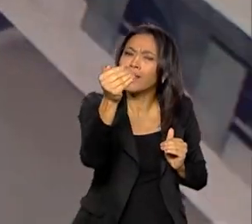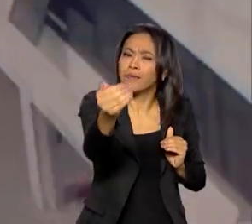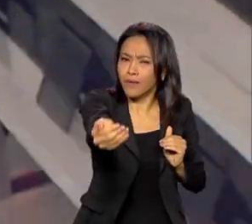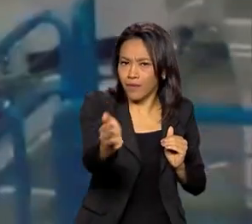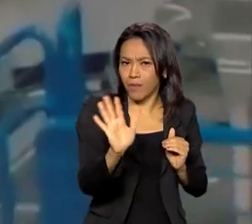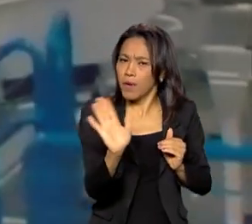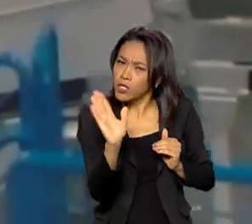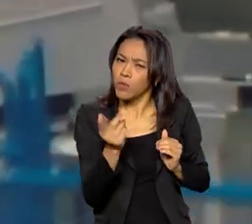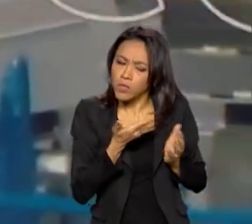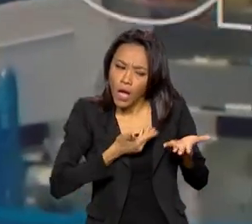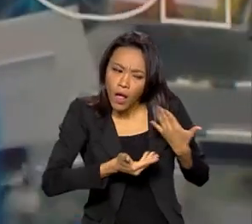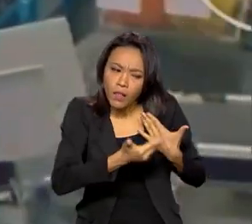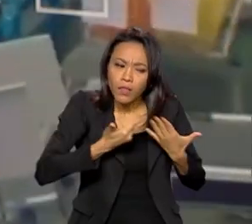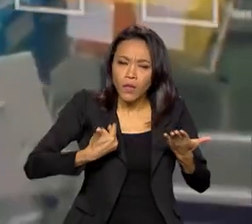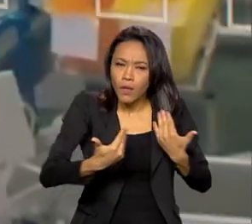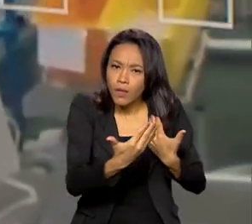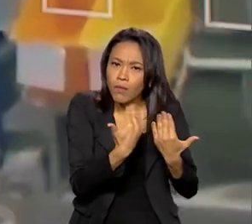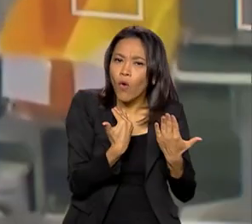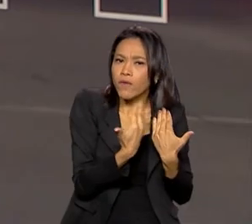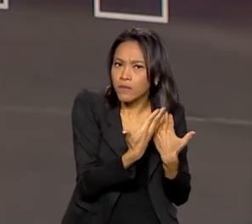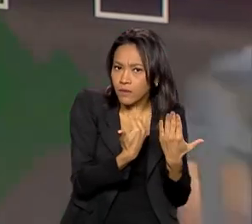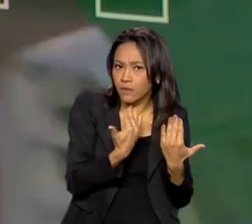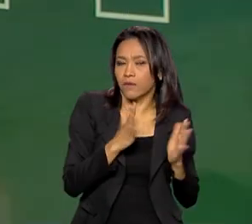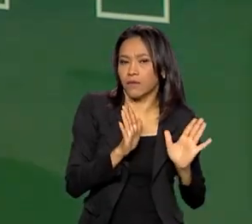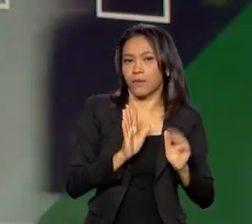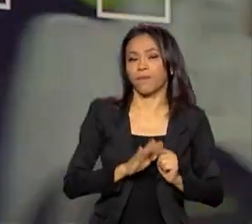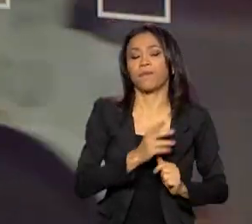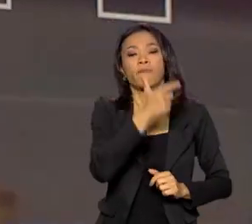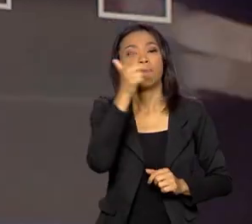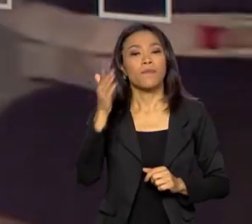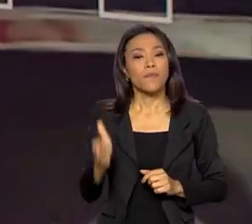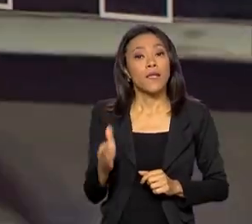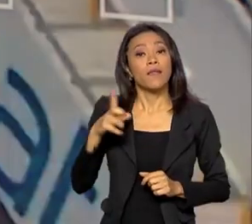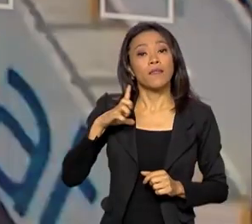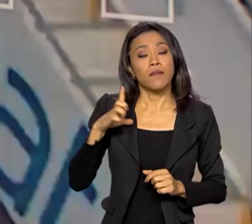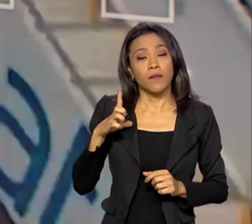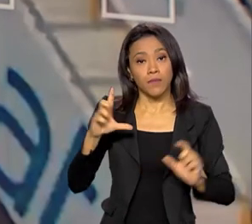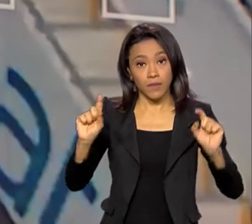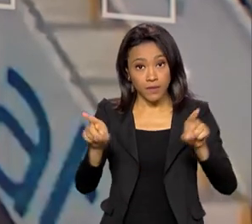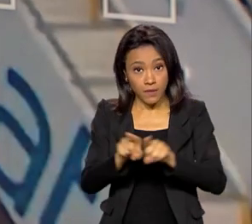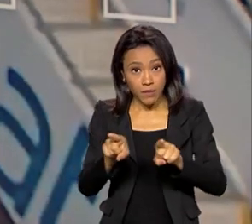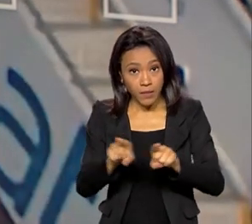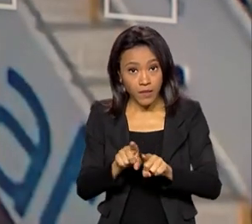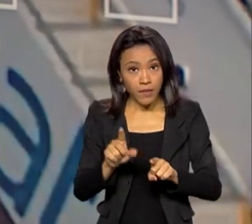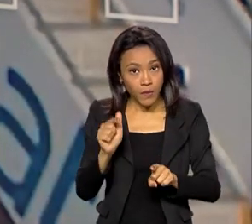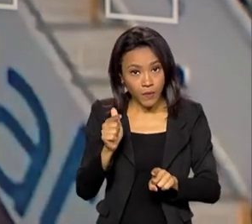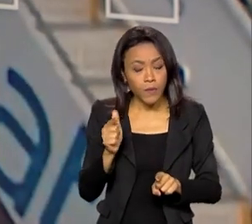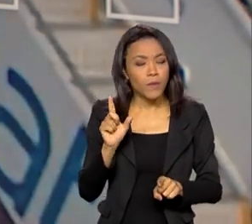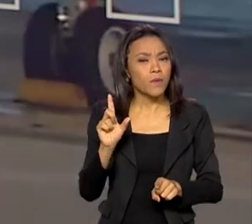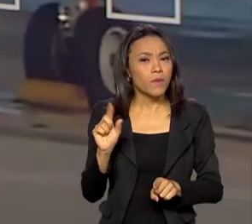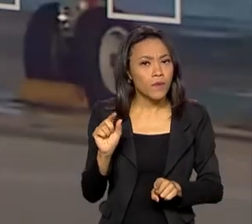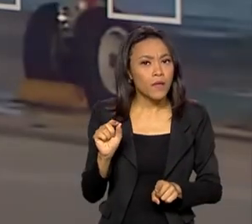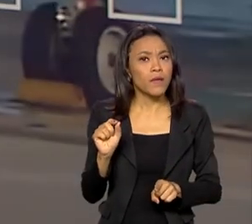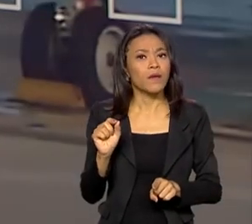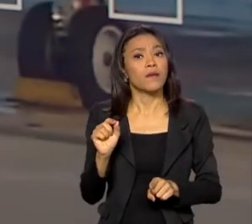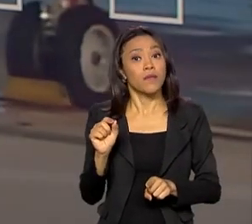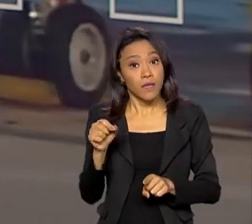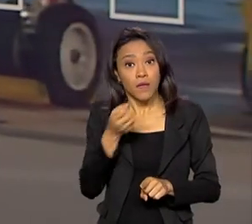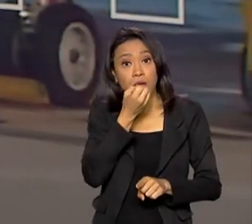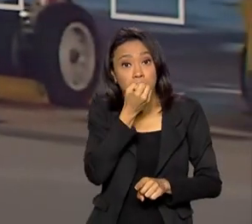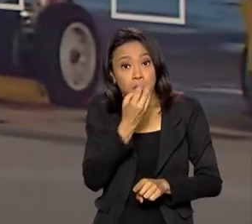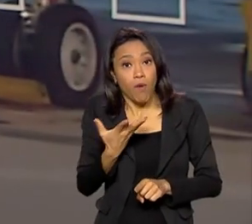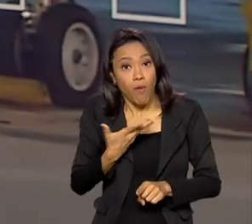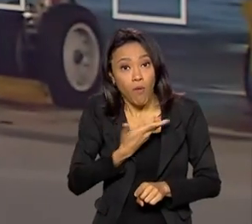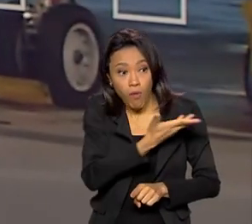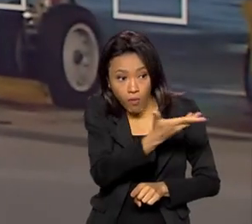entendimento assinado. Nós temos, portanto, uma condição muito favorável para os nossos